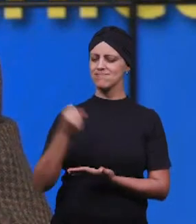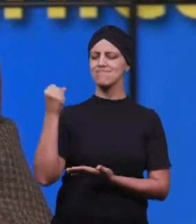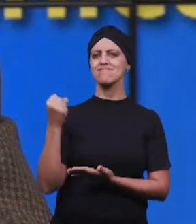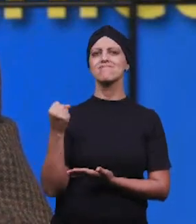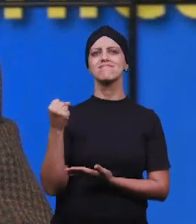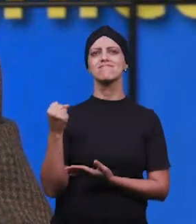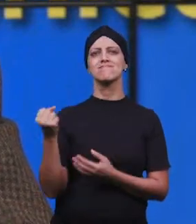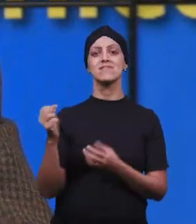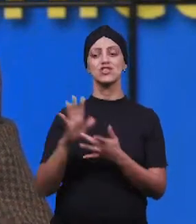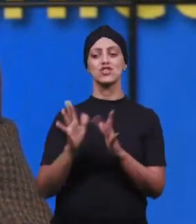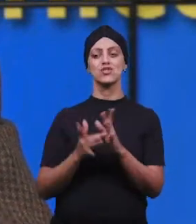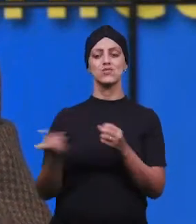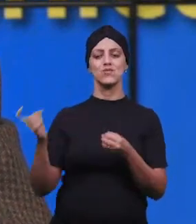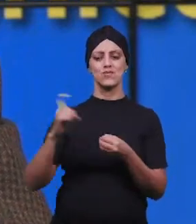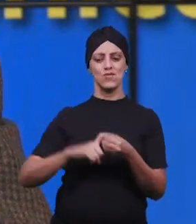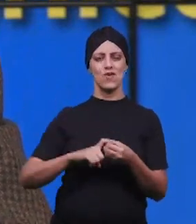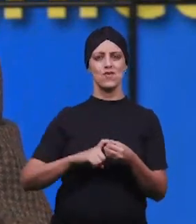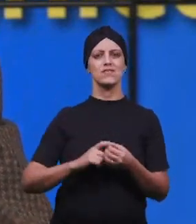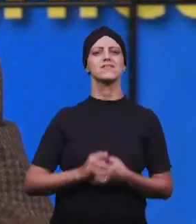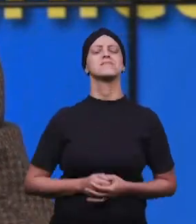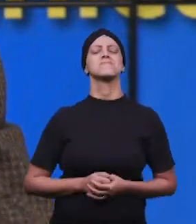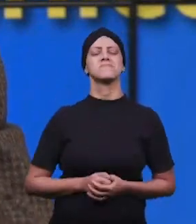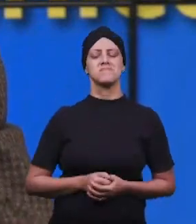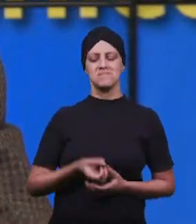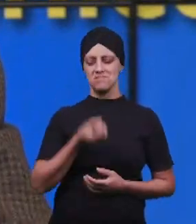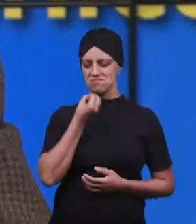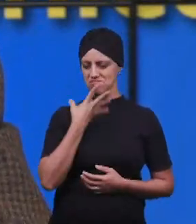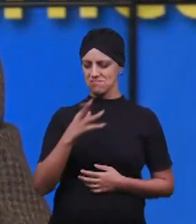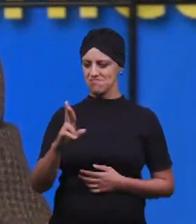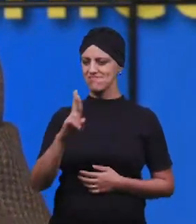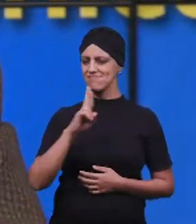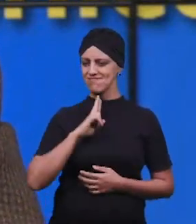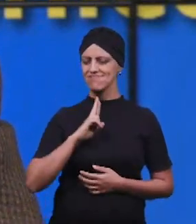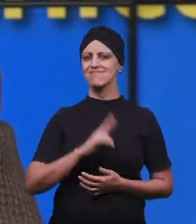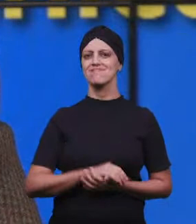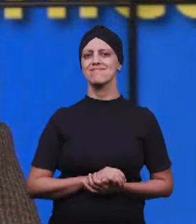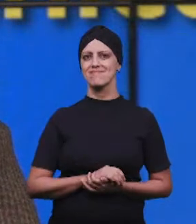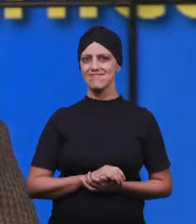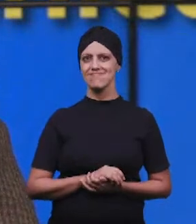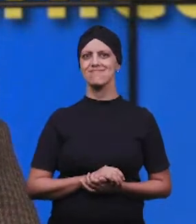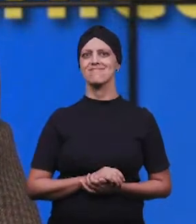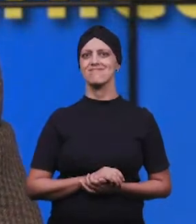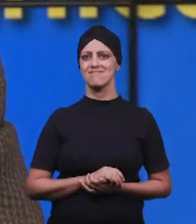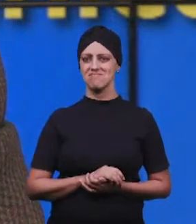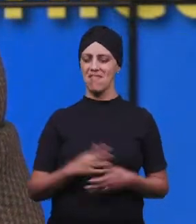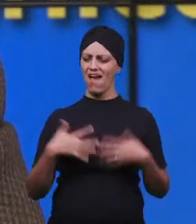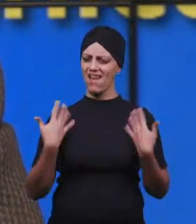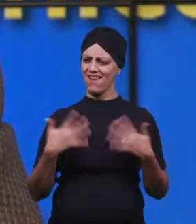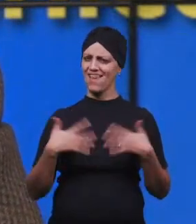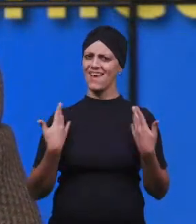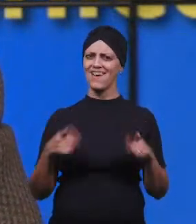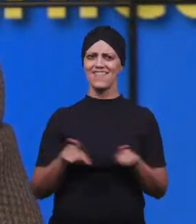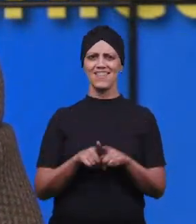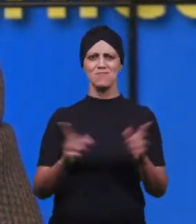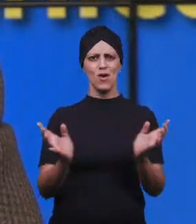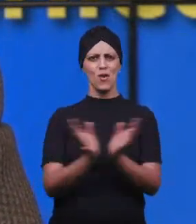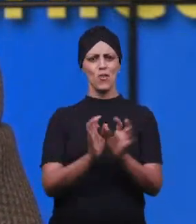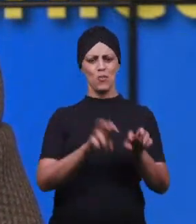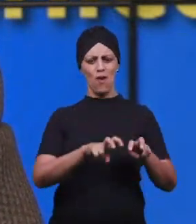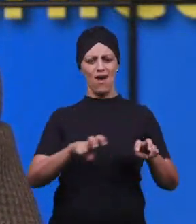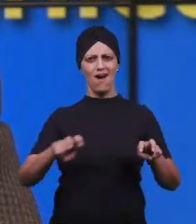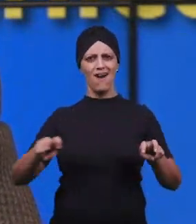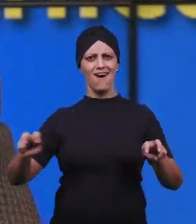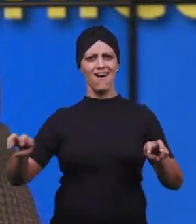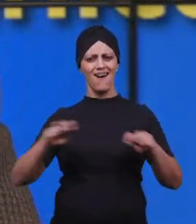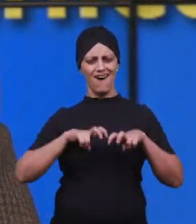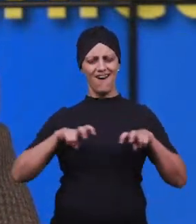igreja fiel para o arrebatamento, ou seja, para a volta do Senhor Jesus. Muito bem respondido pelas crianças e com muito